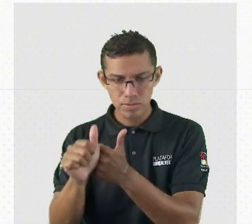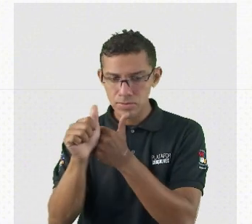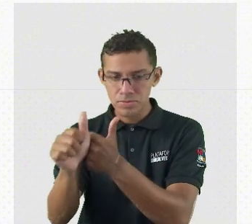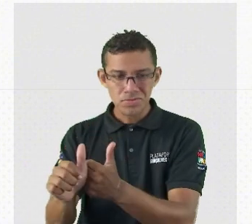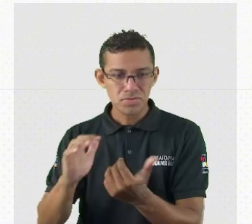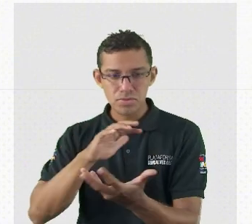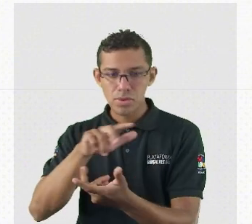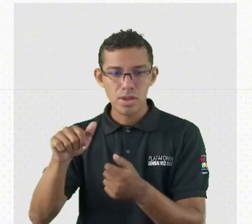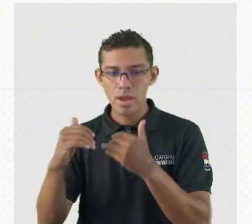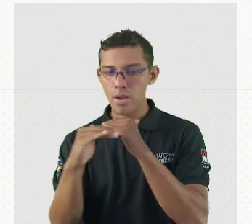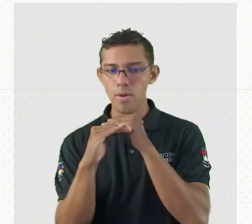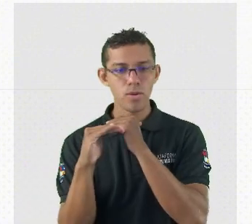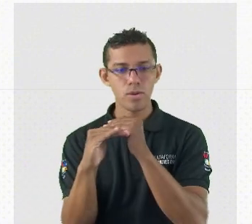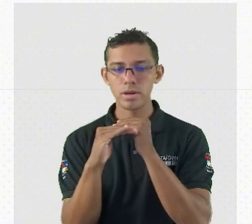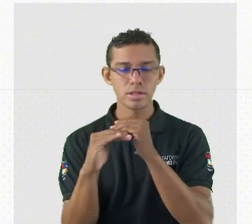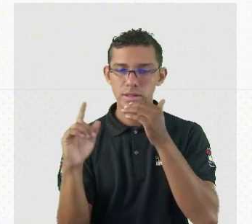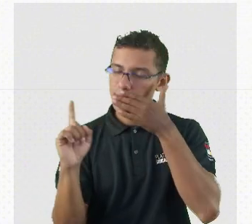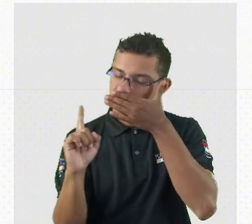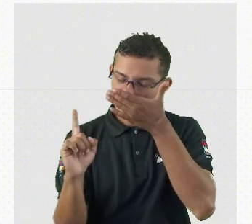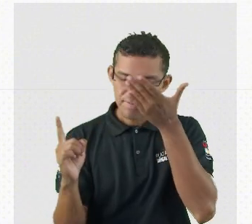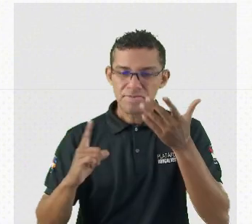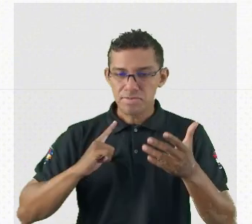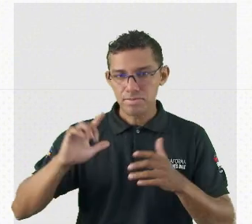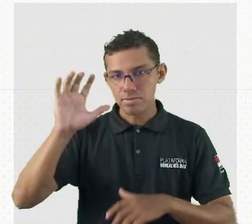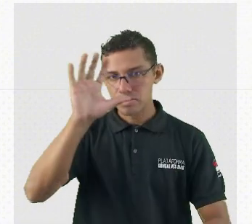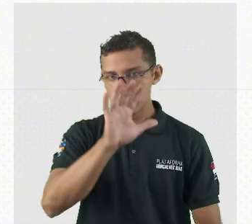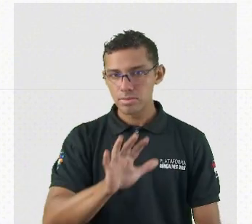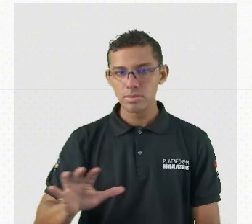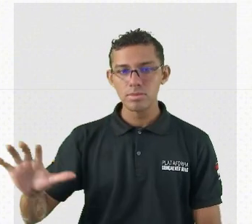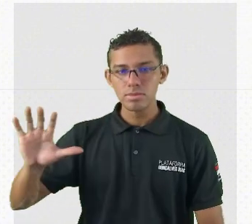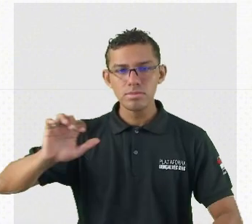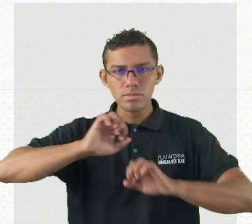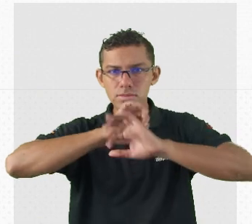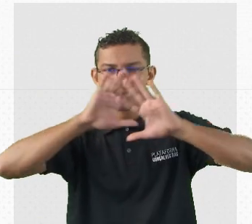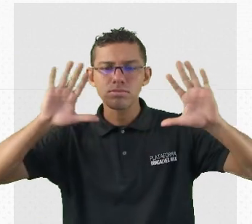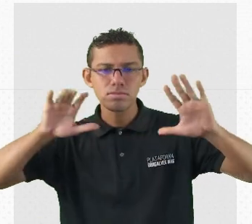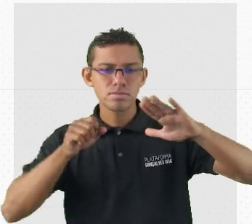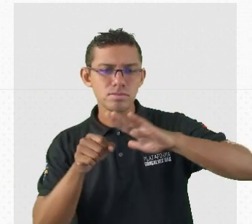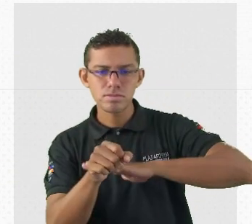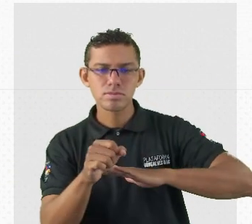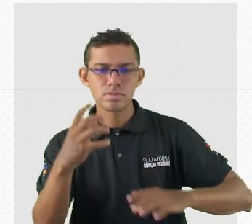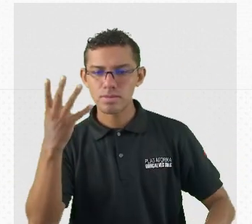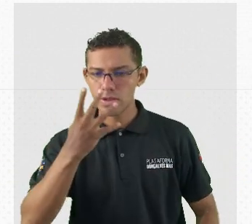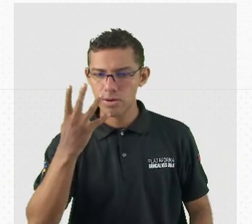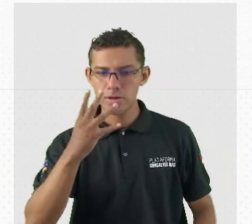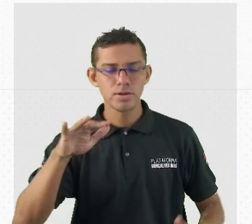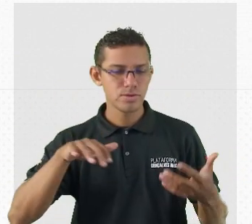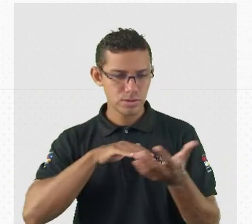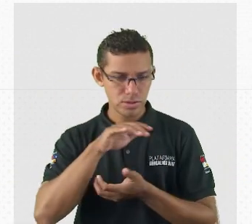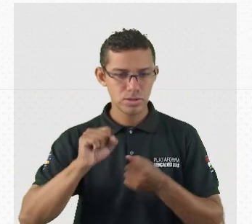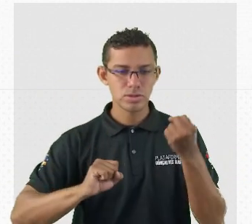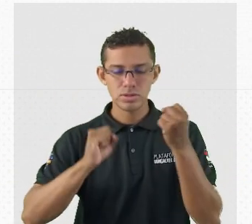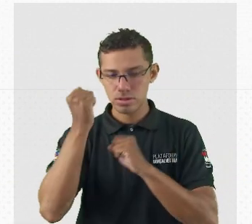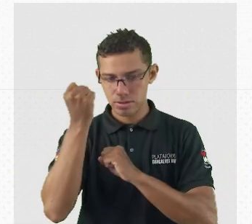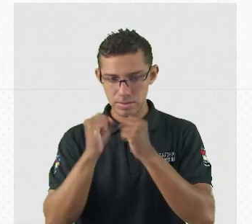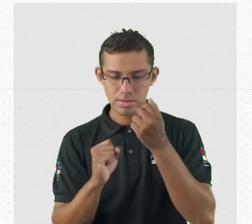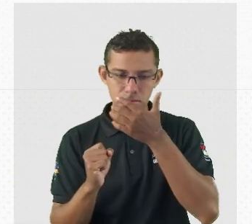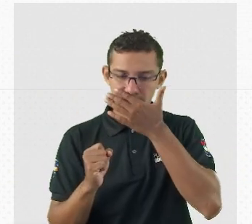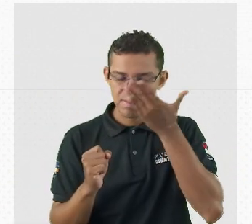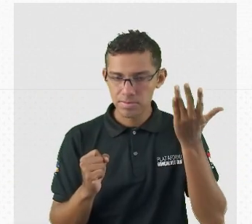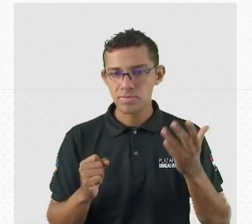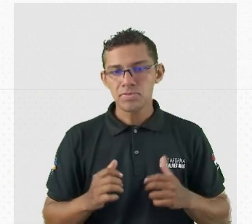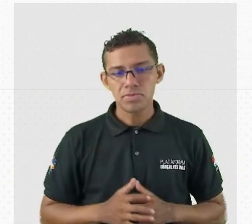de maneira igualitária. Como assim, Marcos? Vão existir regiões que já estão claramente inseridas na quarta revolução industrial, da inteligência artificial e